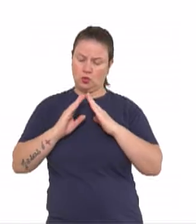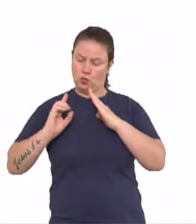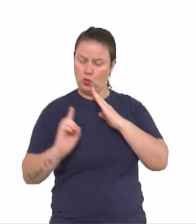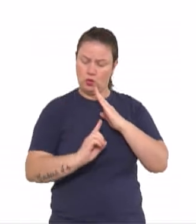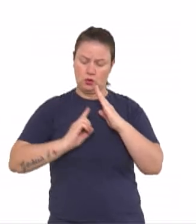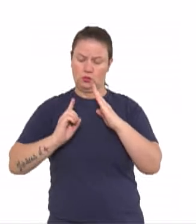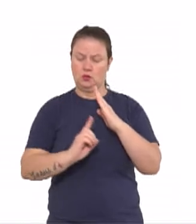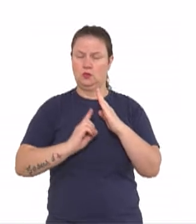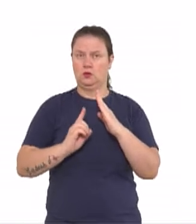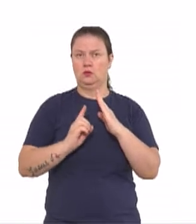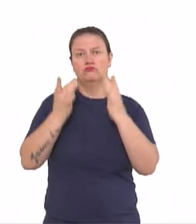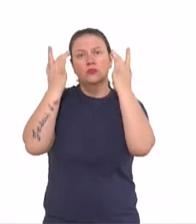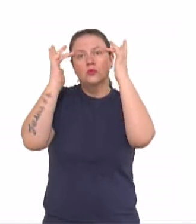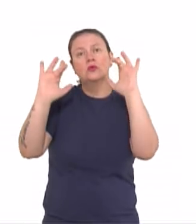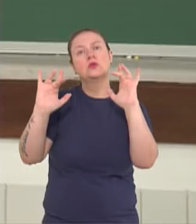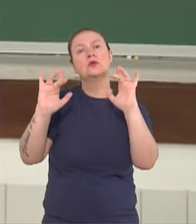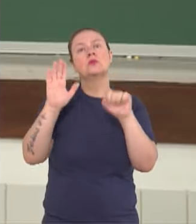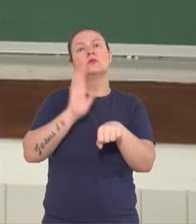primeira vez.